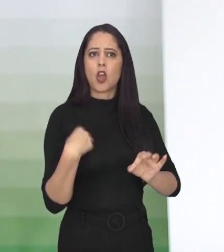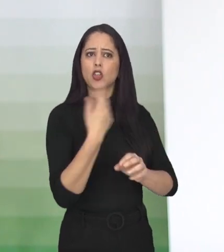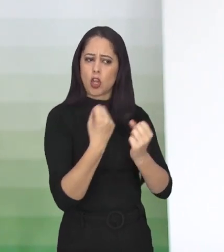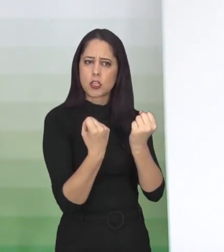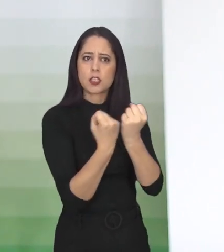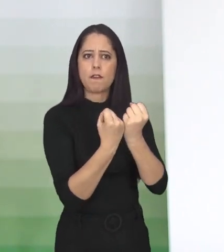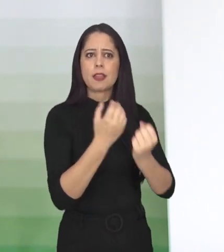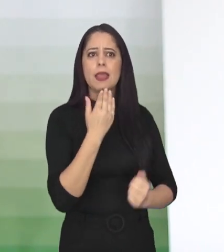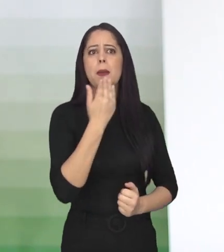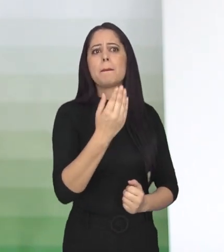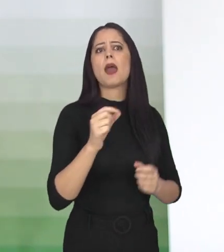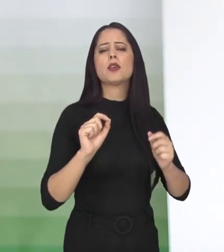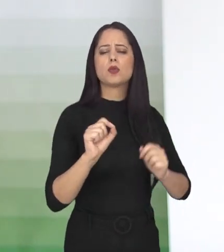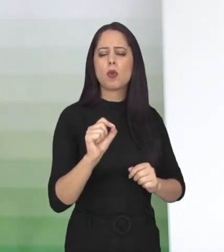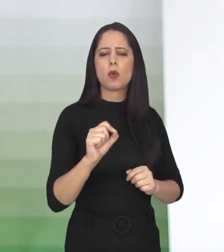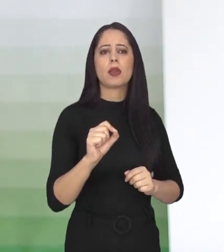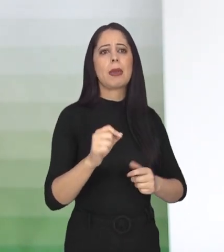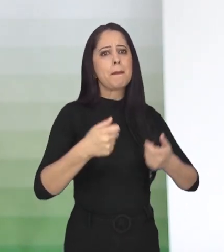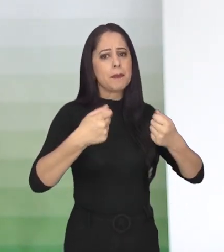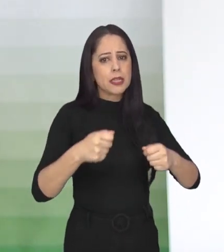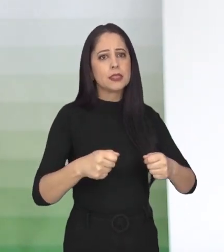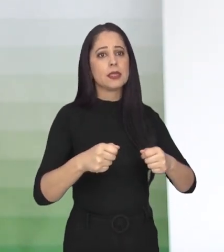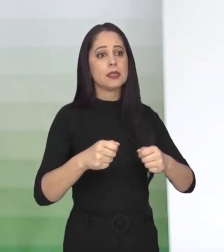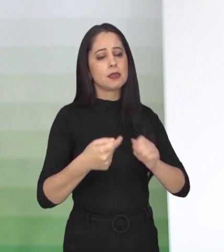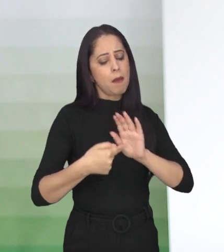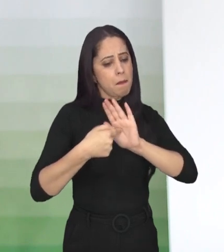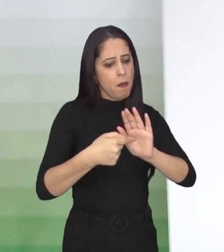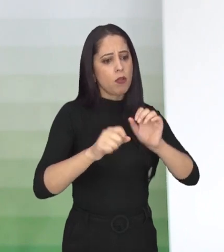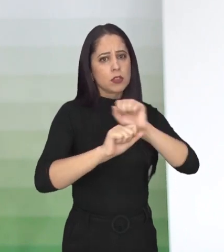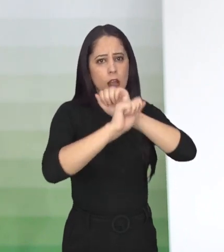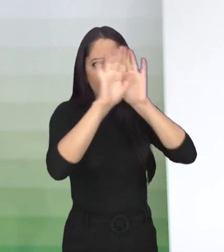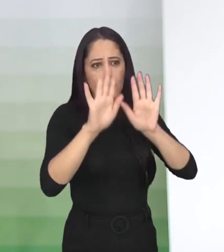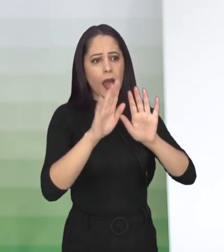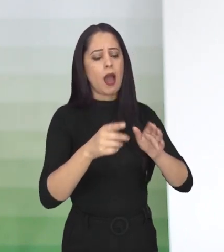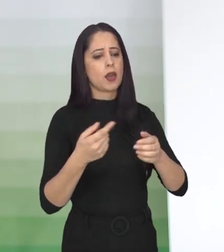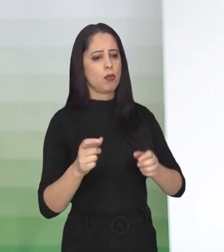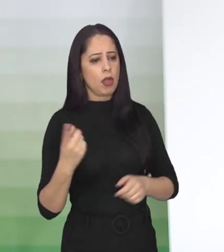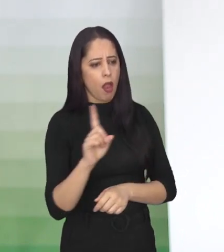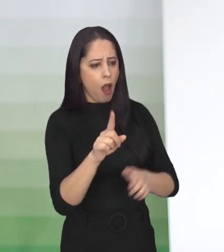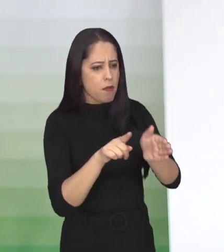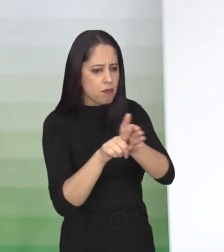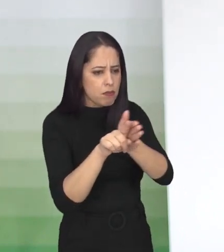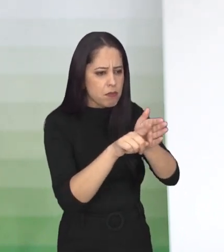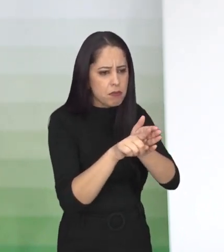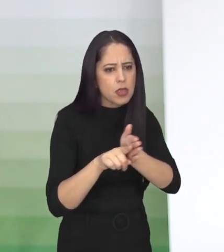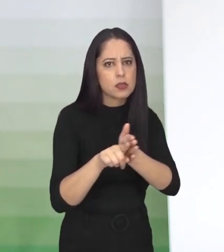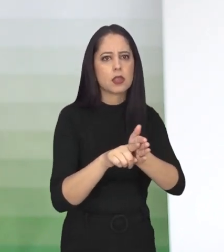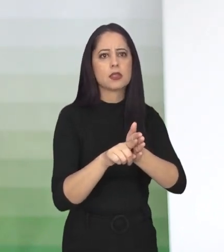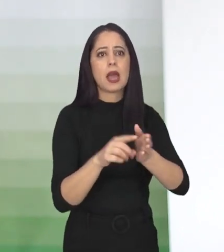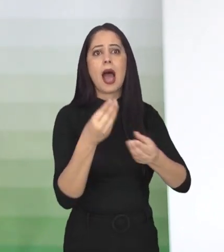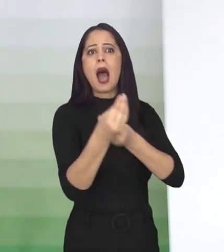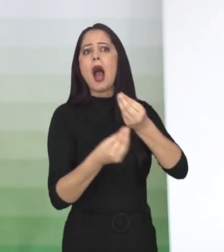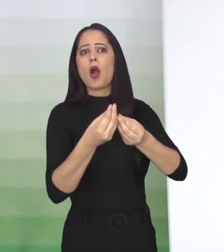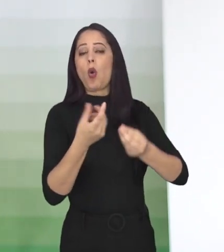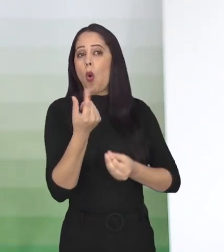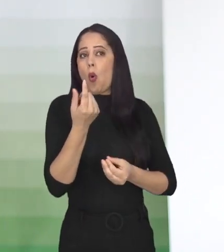política municipal de regularização fundiária, estabelecendo, né, clareza nesses passos, nos critérios adotados, nas